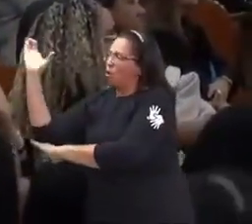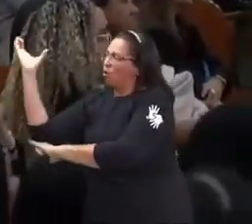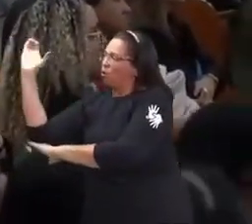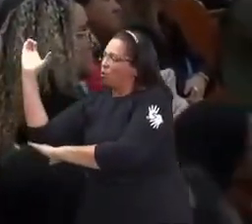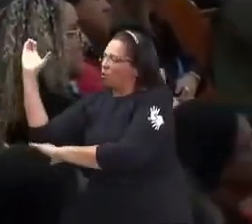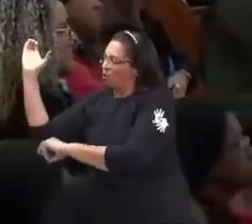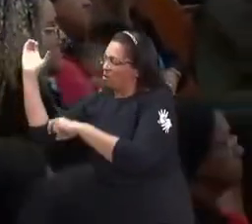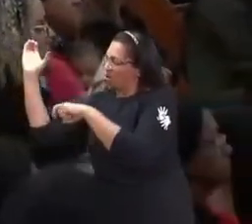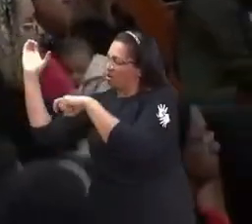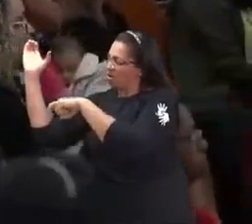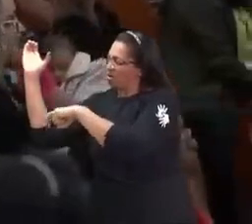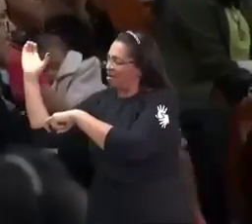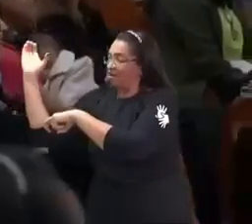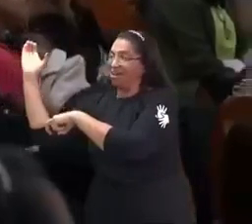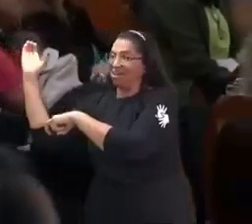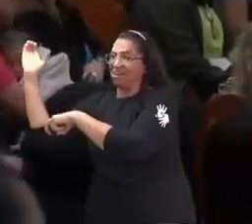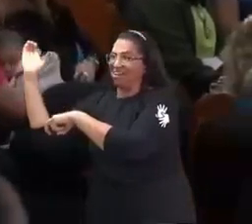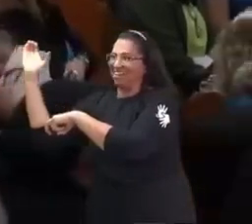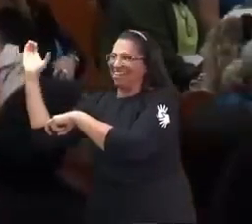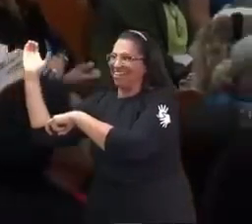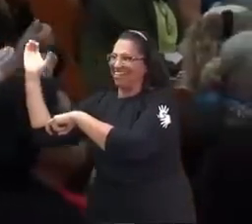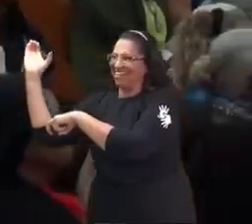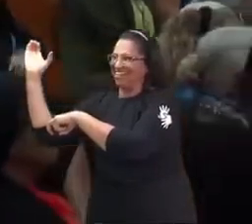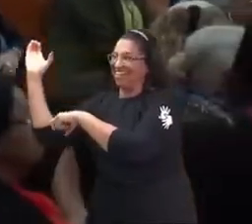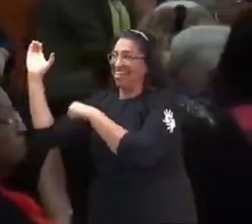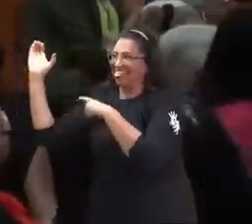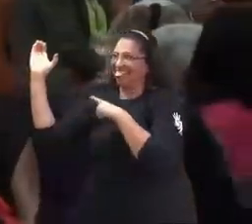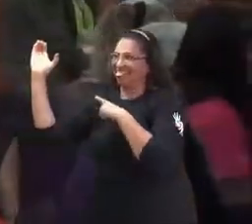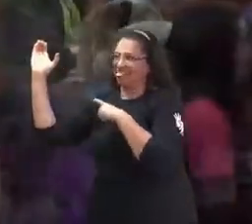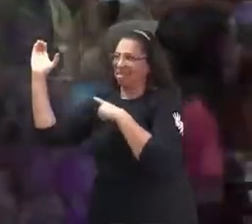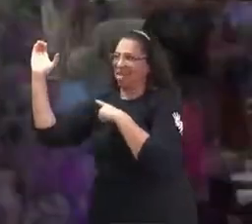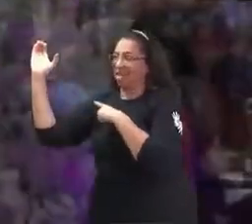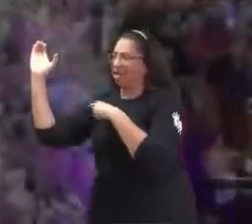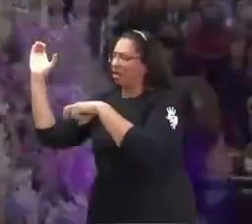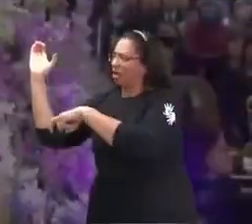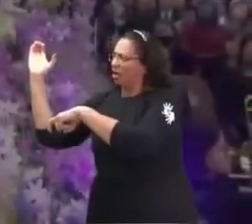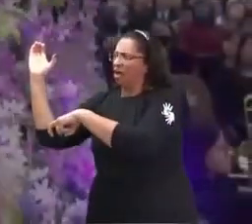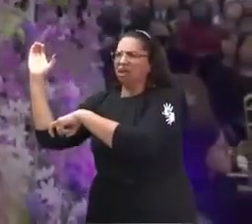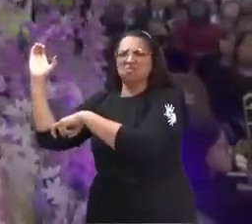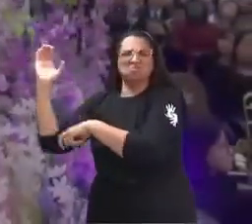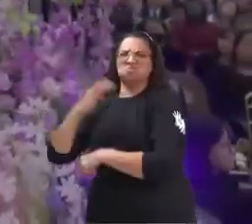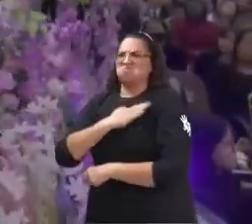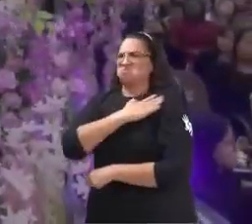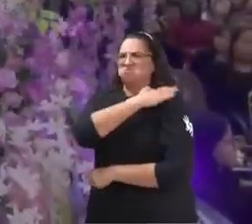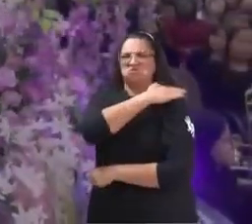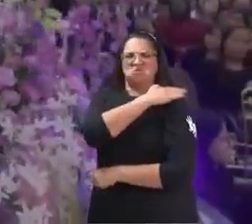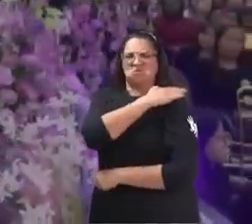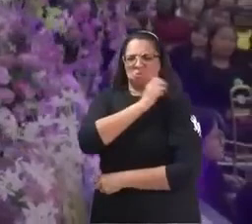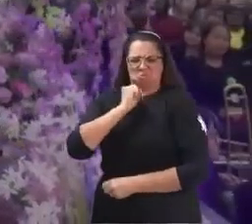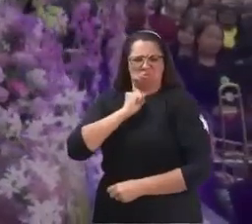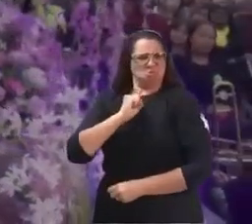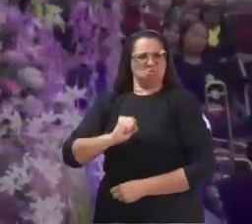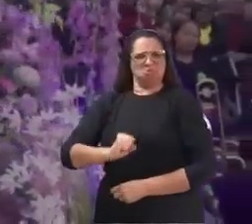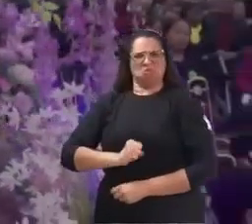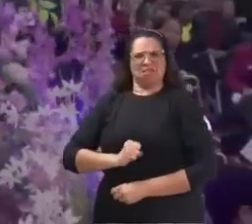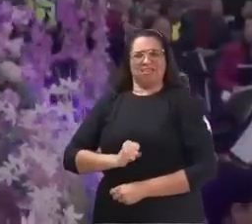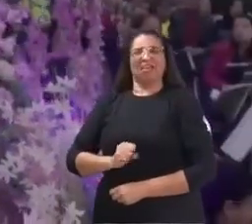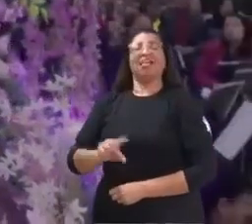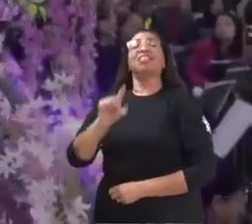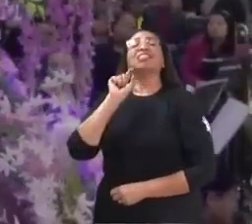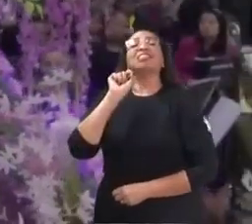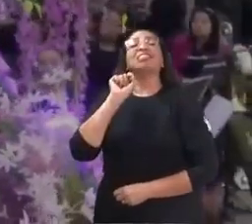Não tem um sacerdote. Não tem um general. Não tem um guerreiro de nome. Tem uma